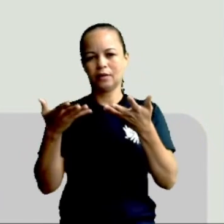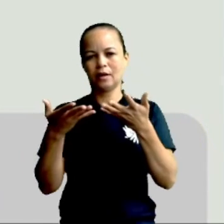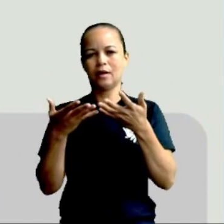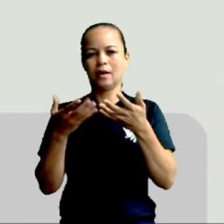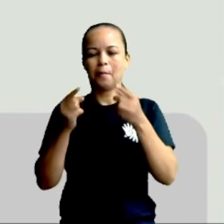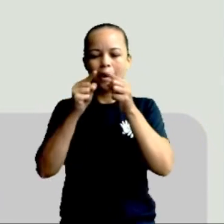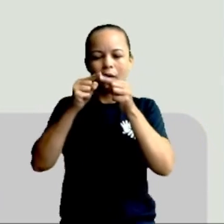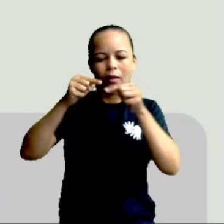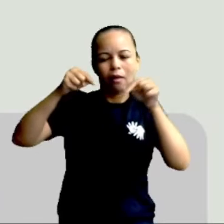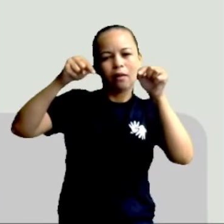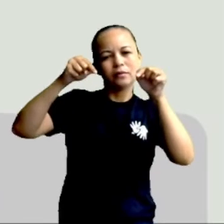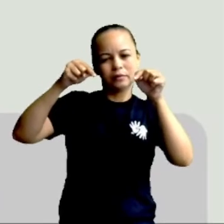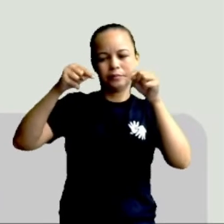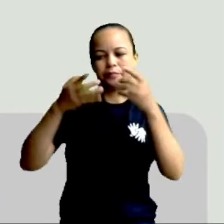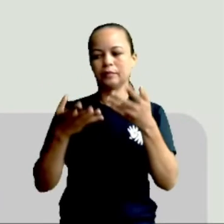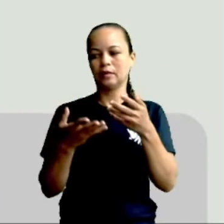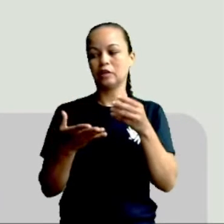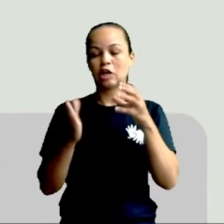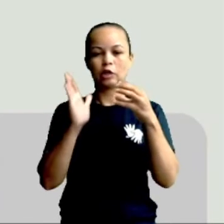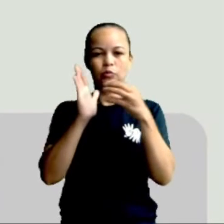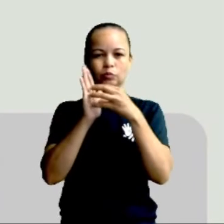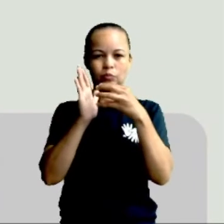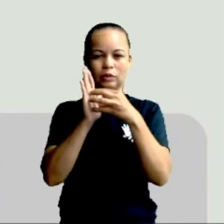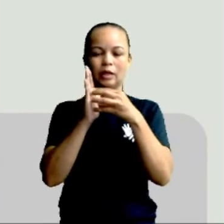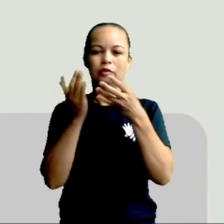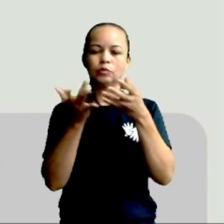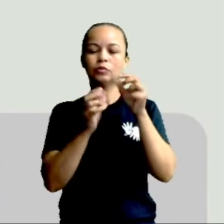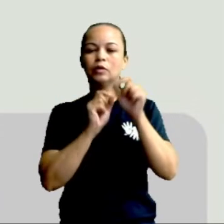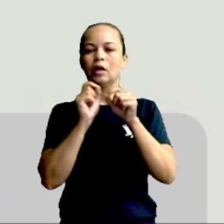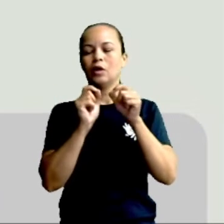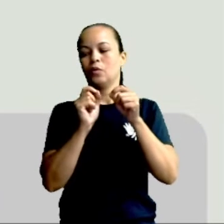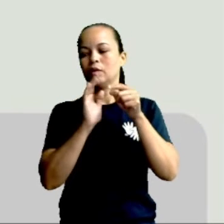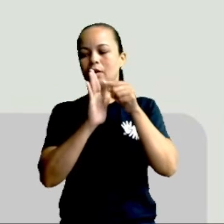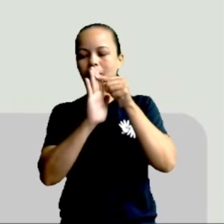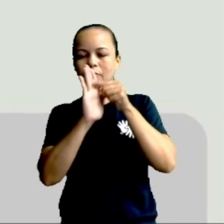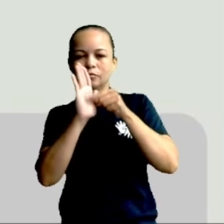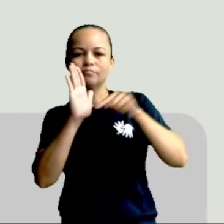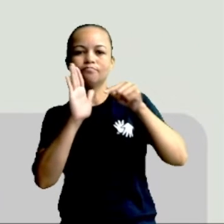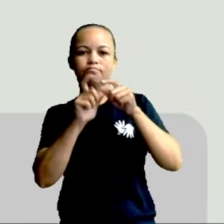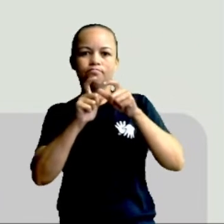é mais delgada. Já no centro ela é mais espessa, as lentes.